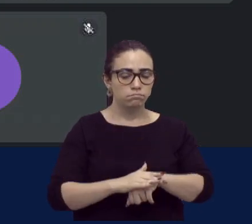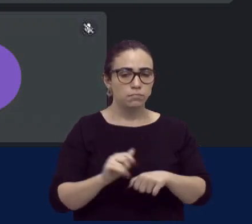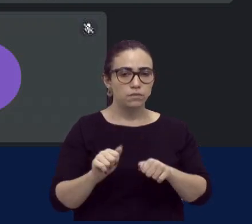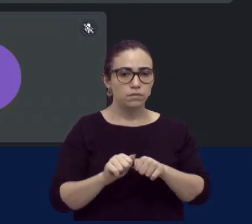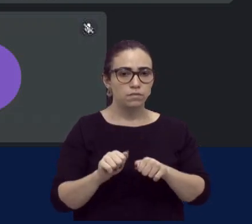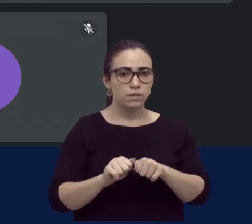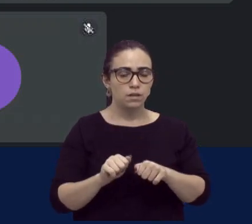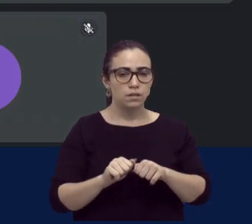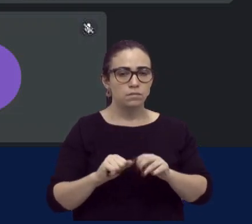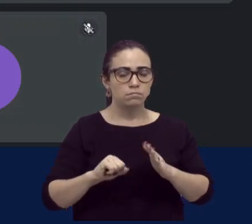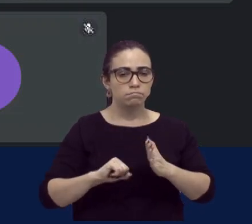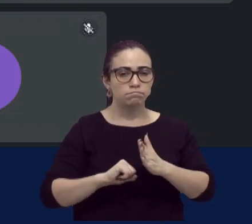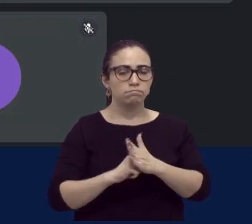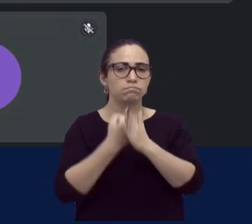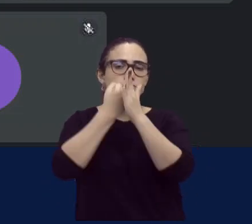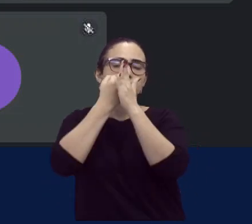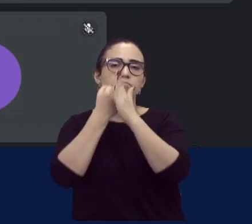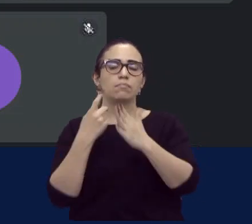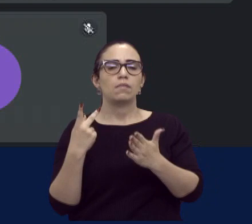algumas